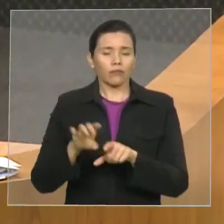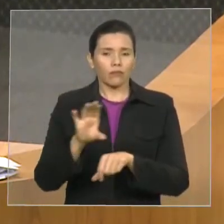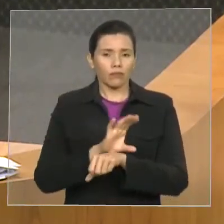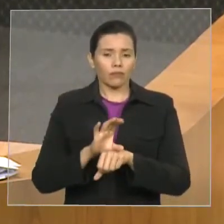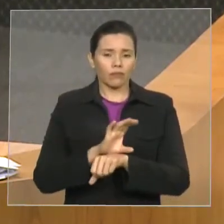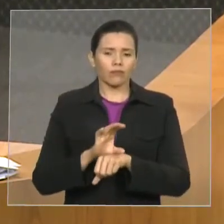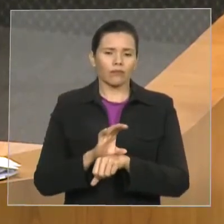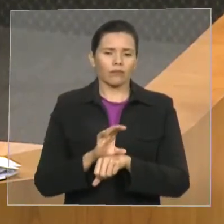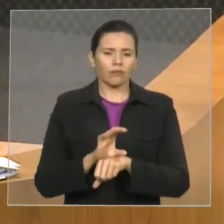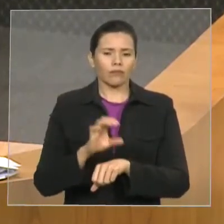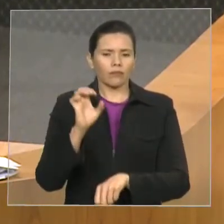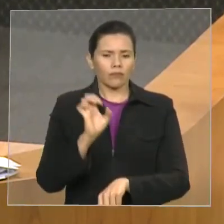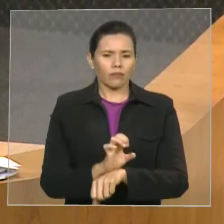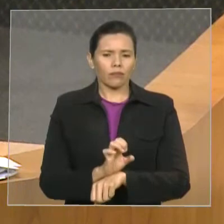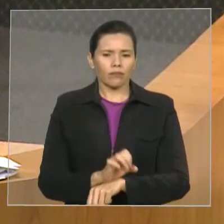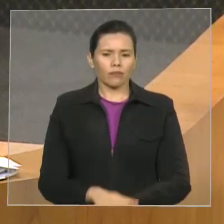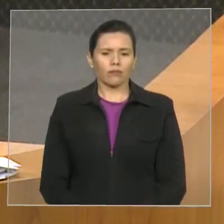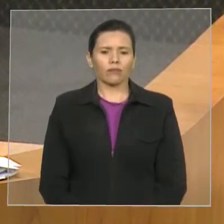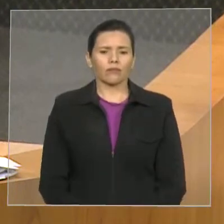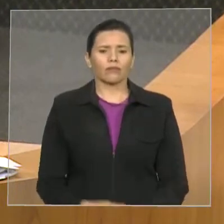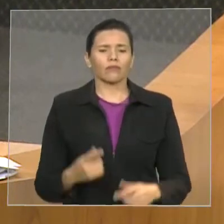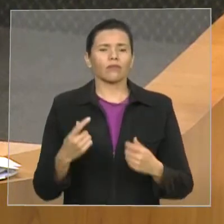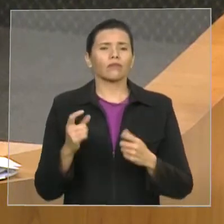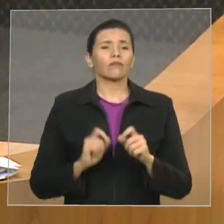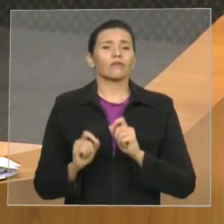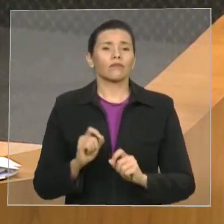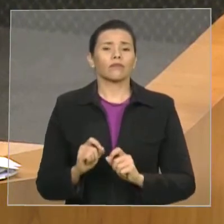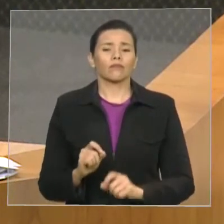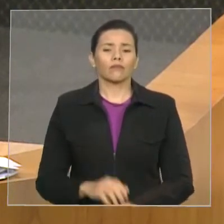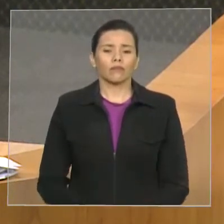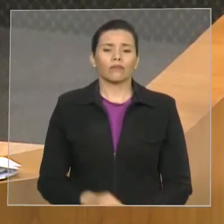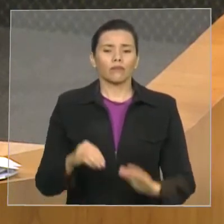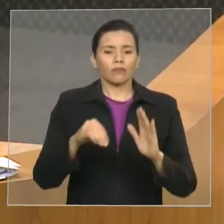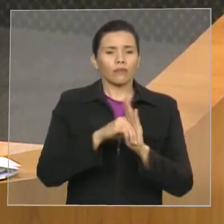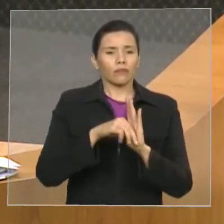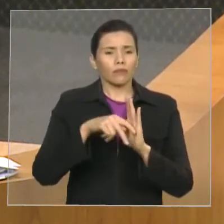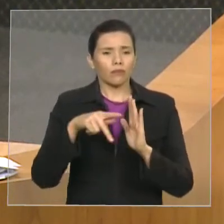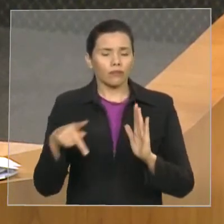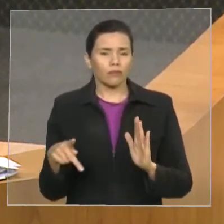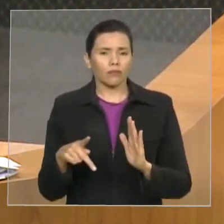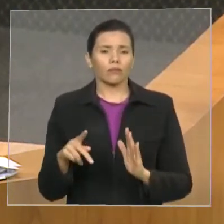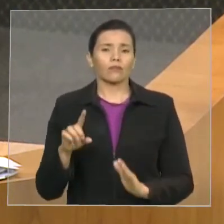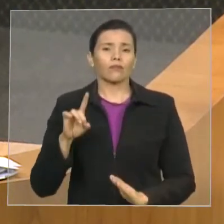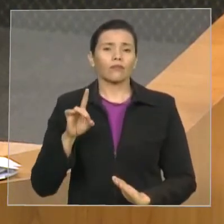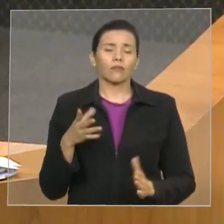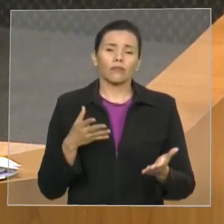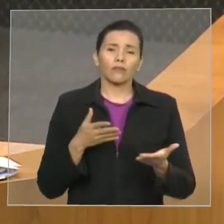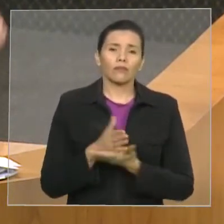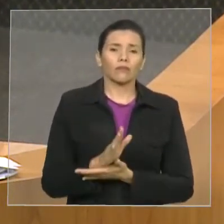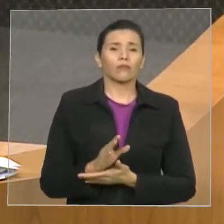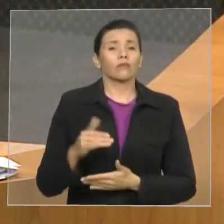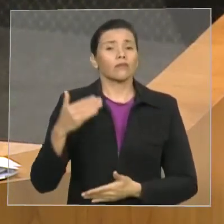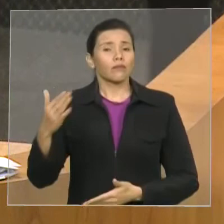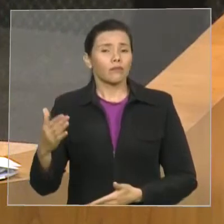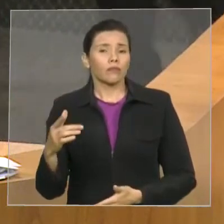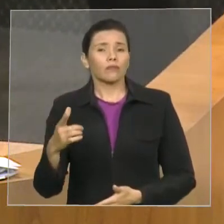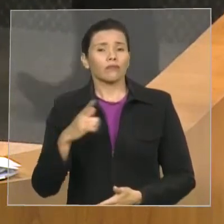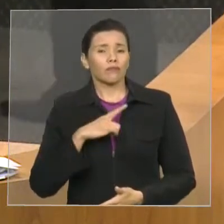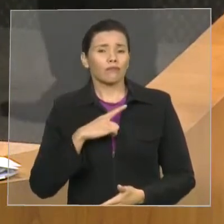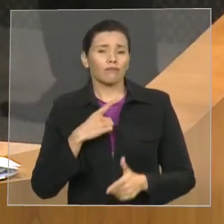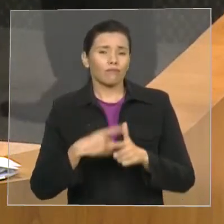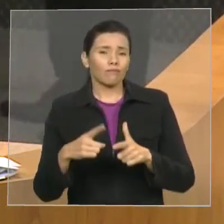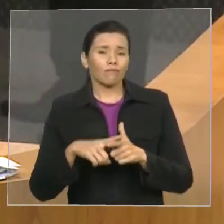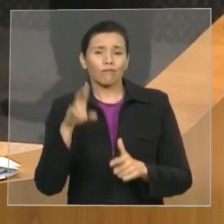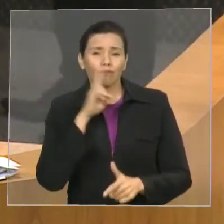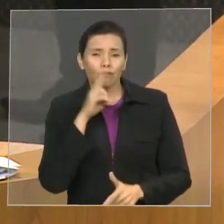deve ser adotada em caráter excepcional, quando estão presentes os requisitos da relevância e urgência. Mas aqui no